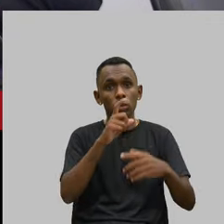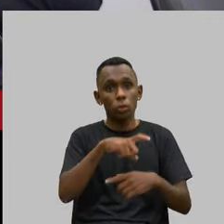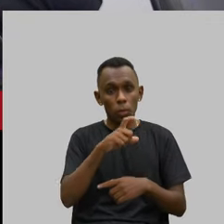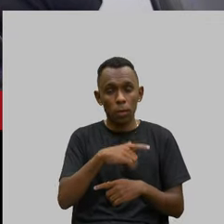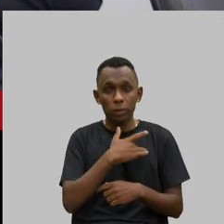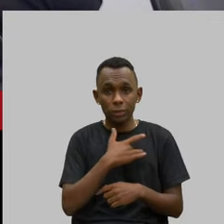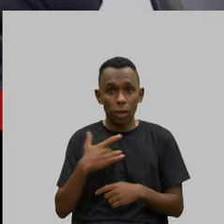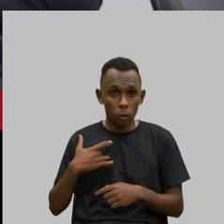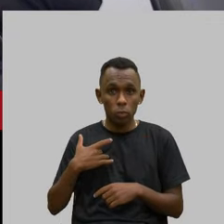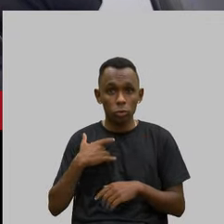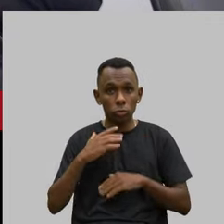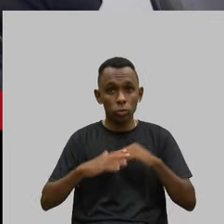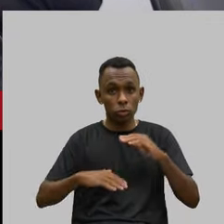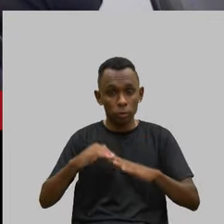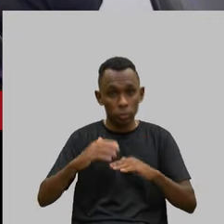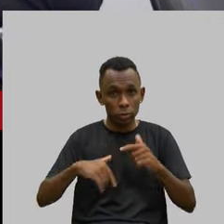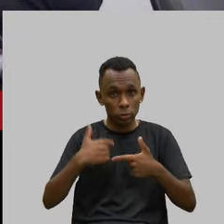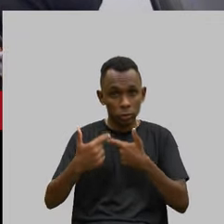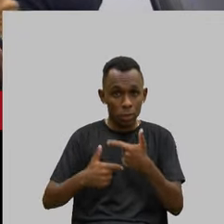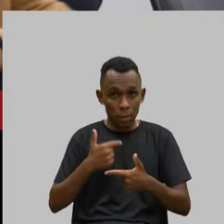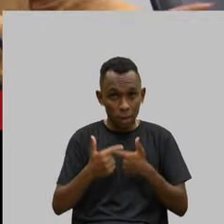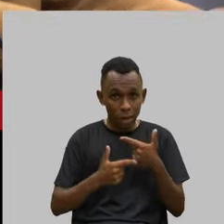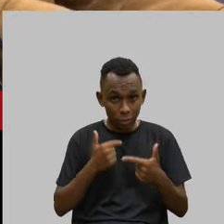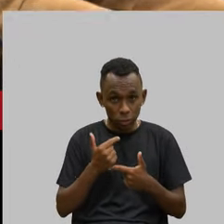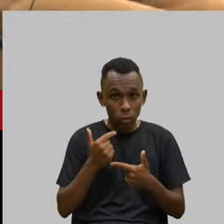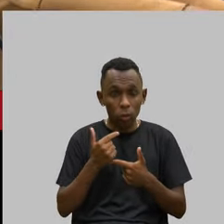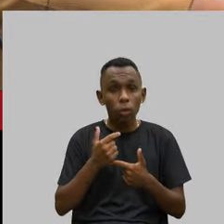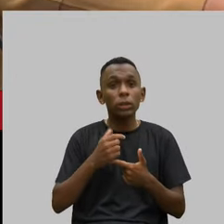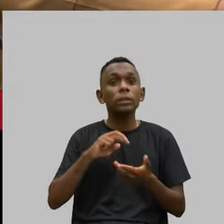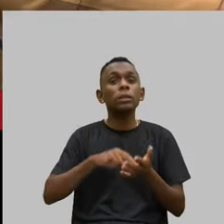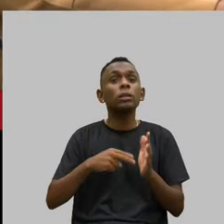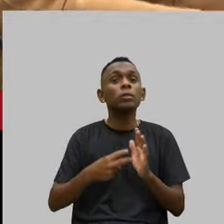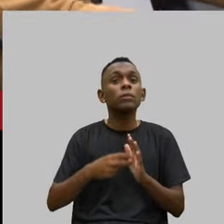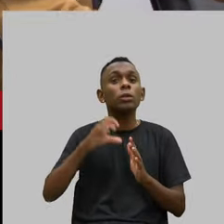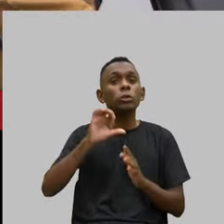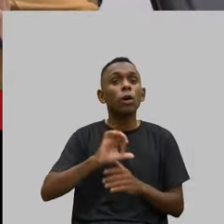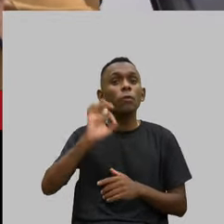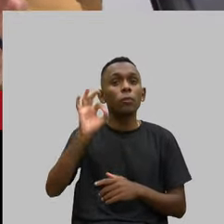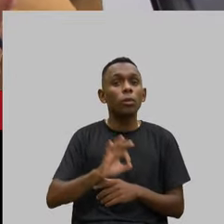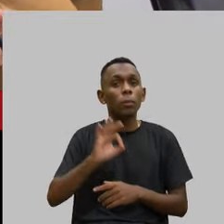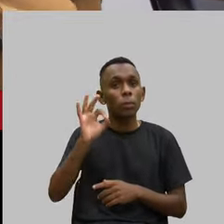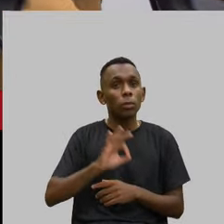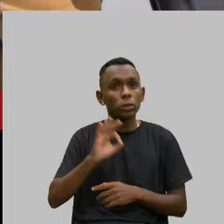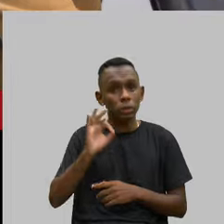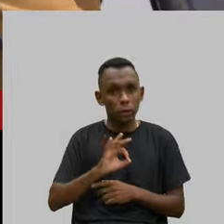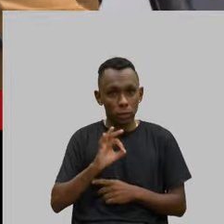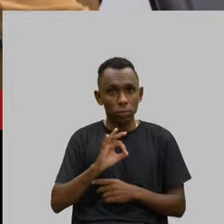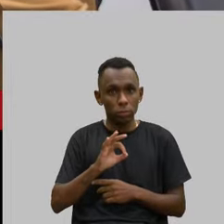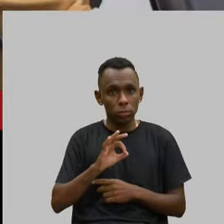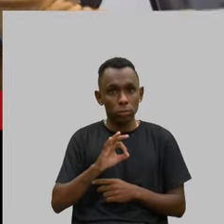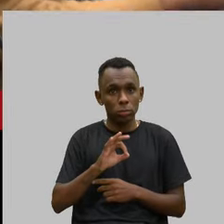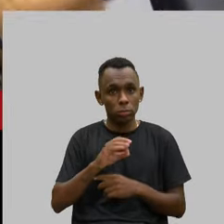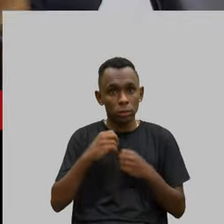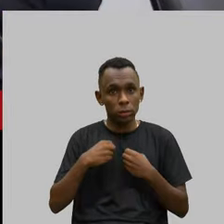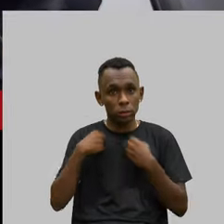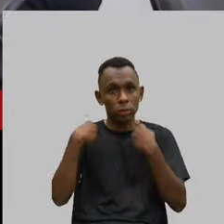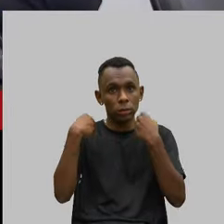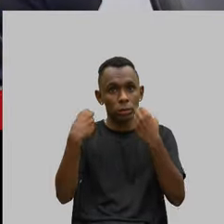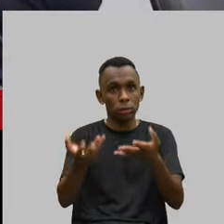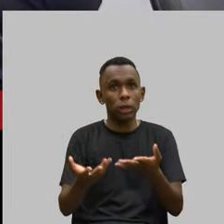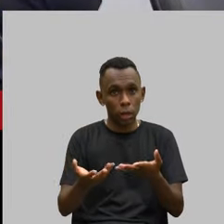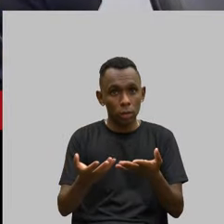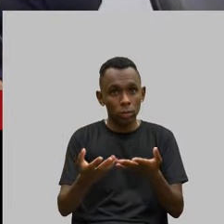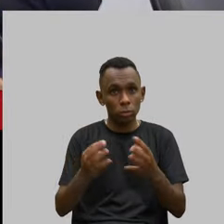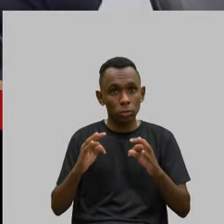275 sabe o que que que é isso 99% da média dos planos de saúde para dar um plano de saúde